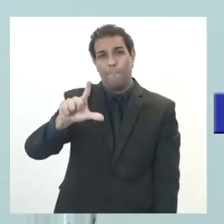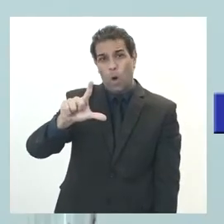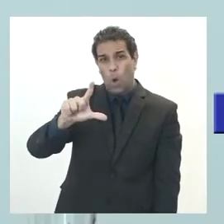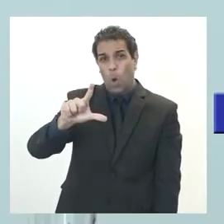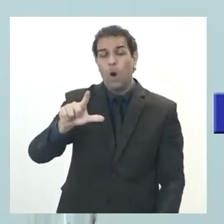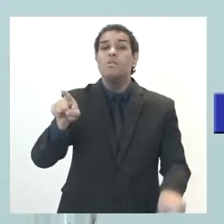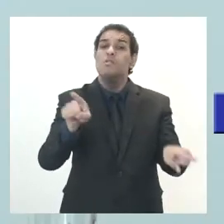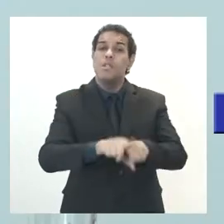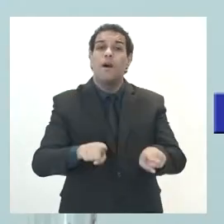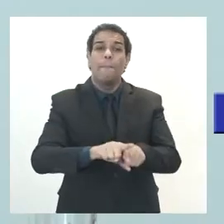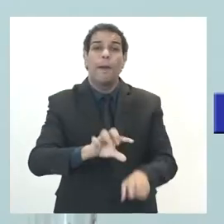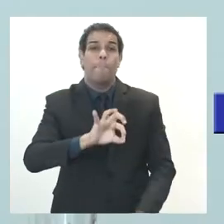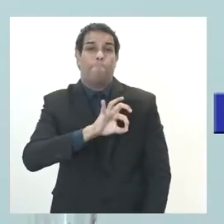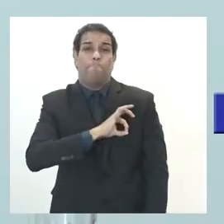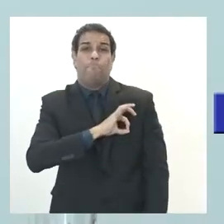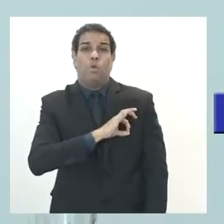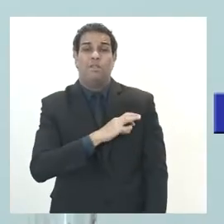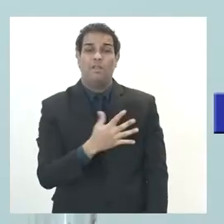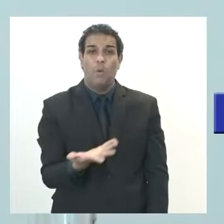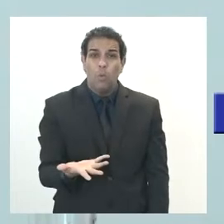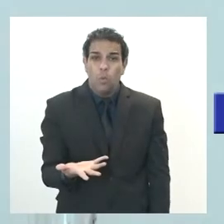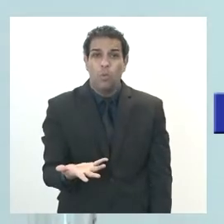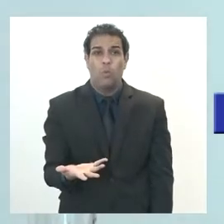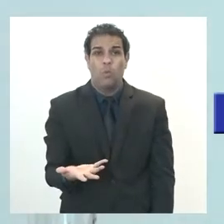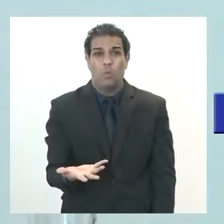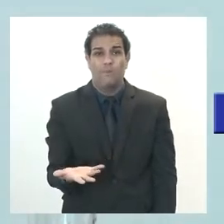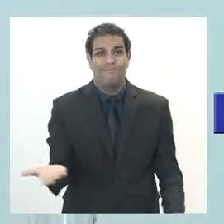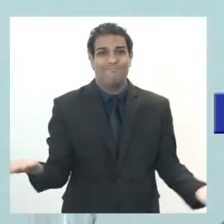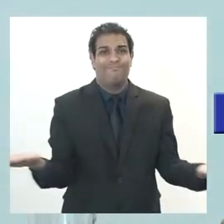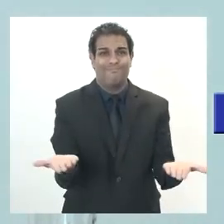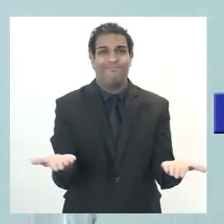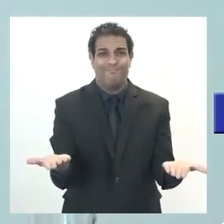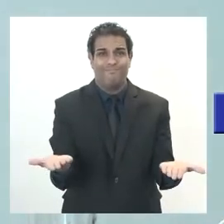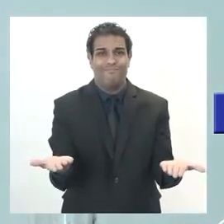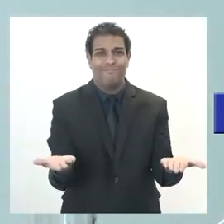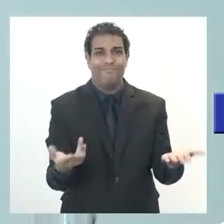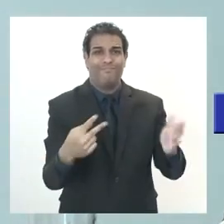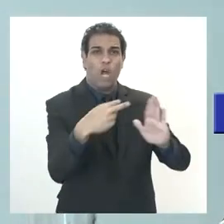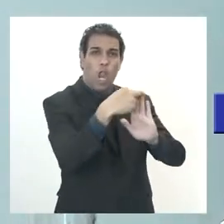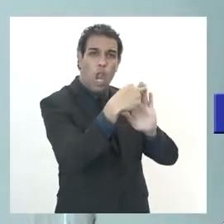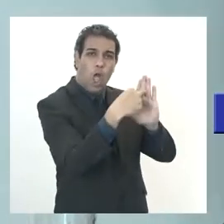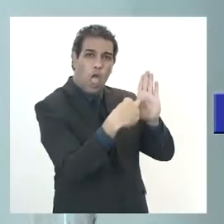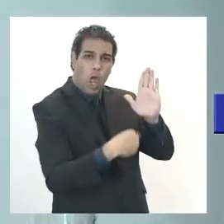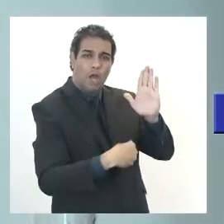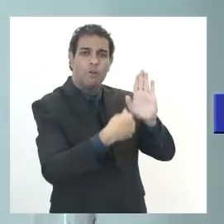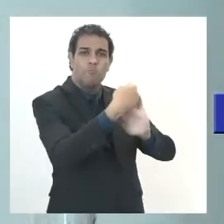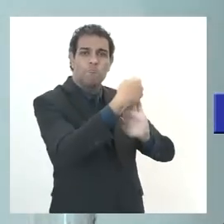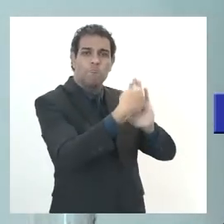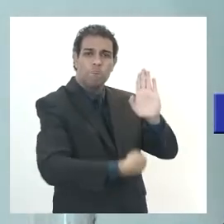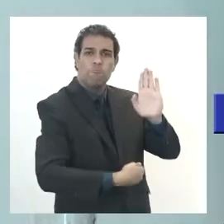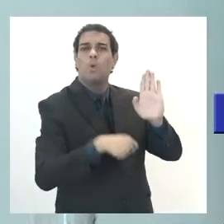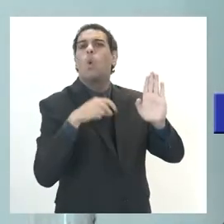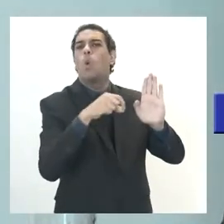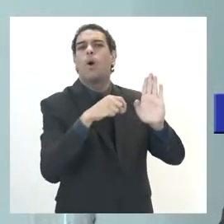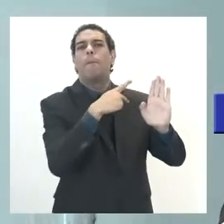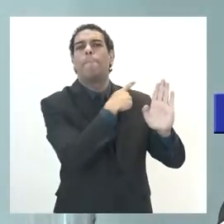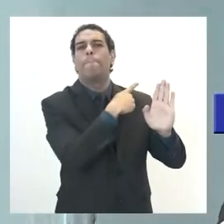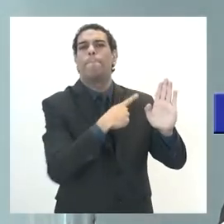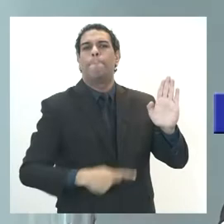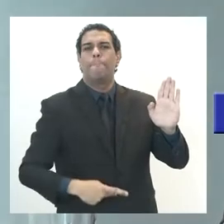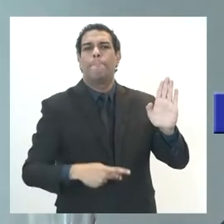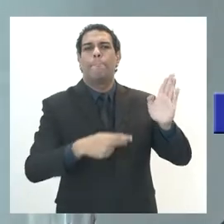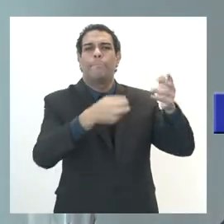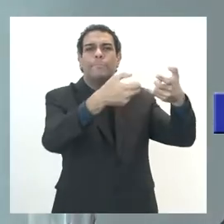policiais muito tarde e eu gostaria aqui de ler uma nota que o Nobre é nosso Presidente antes